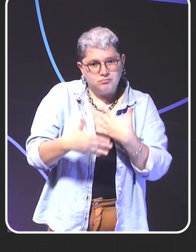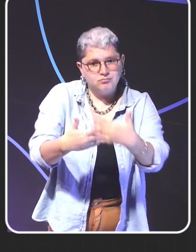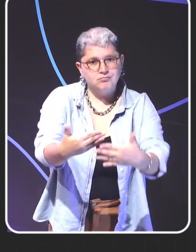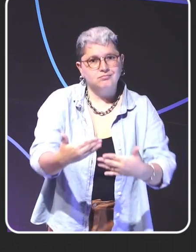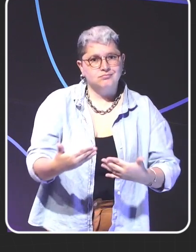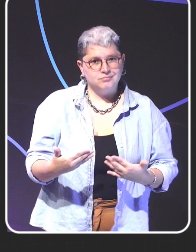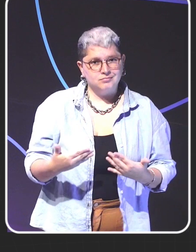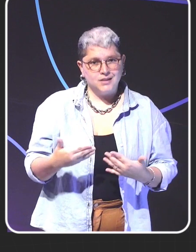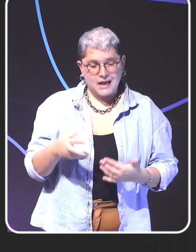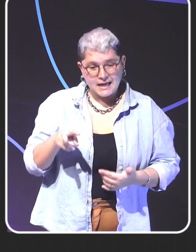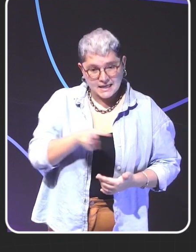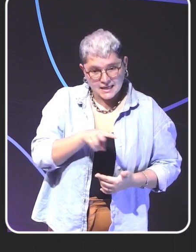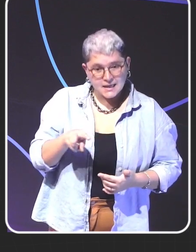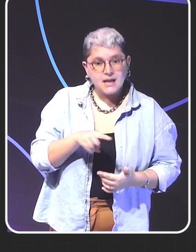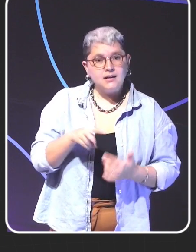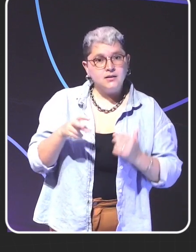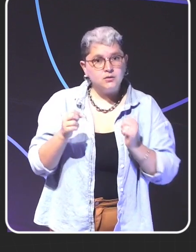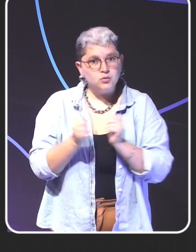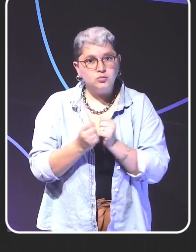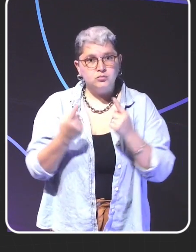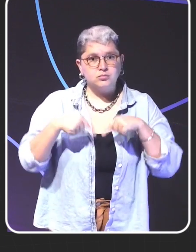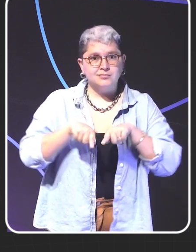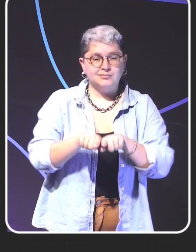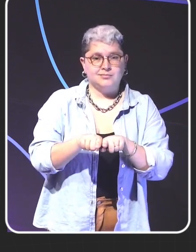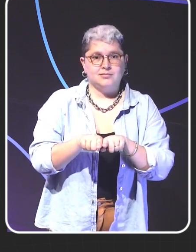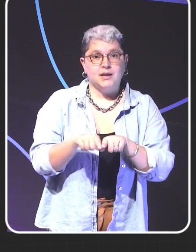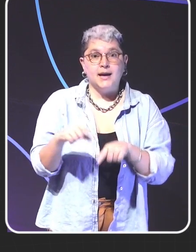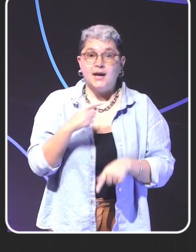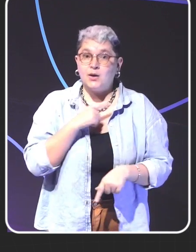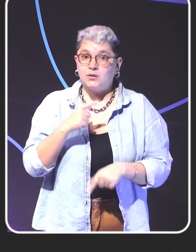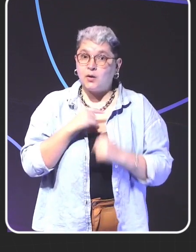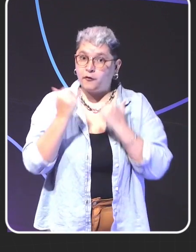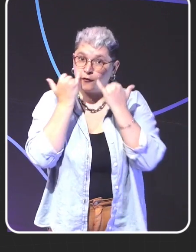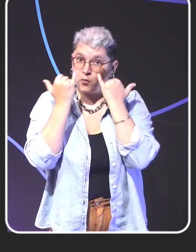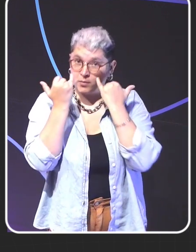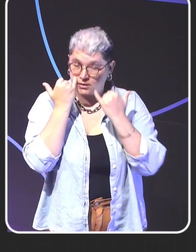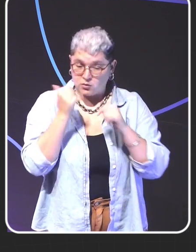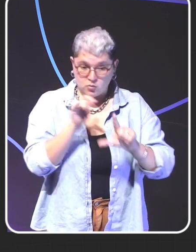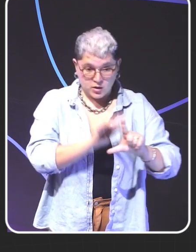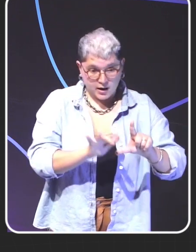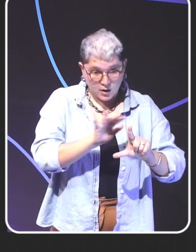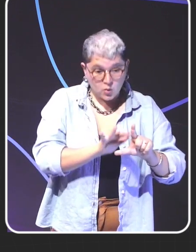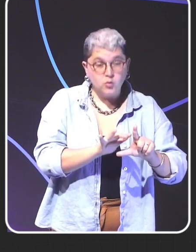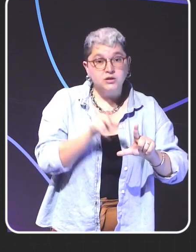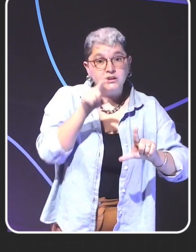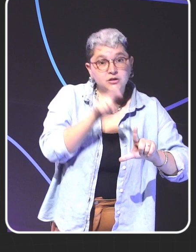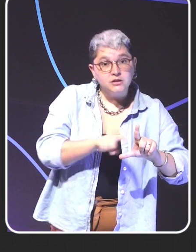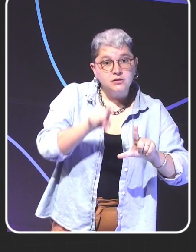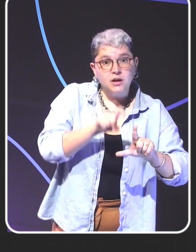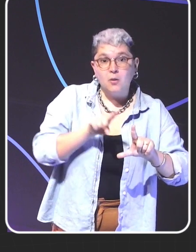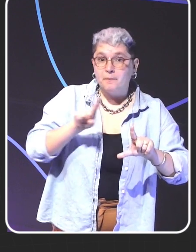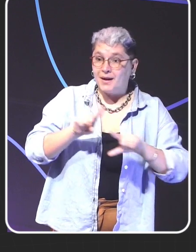coexistem, né? Eu posso ter mais informações pelo QR Code, que é totalmente digital, mas eu não tiro a experiência do físico. Eu acho